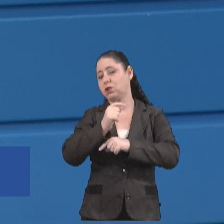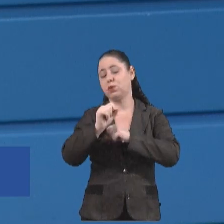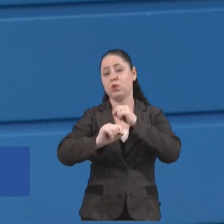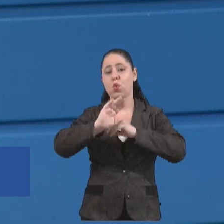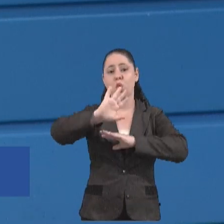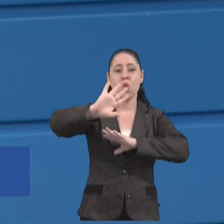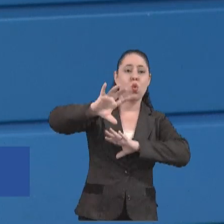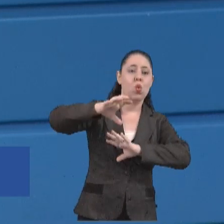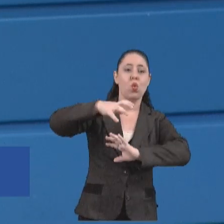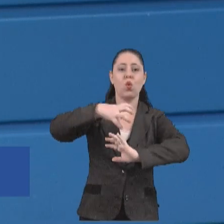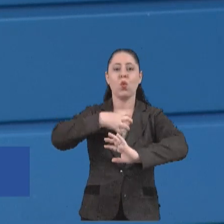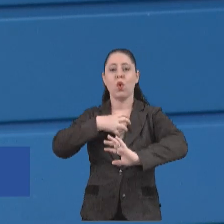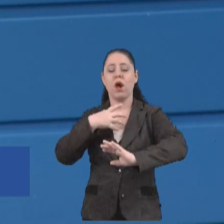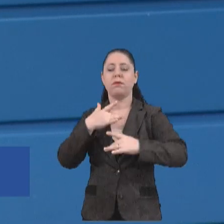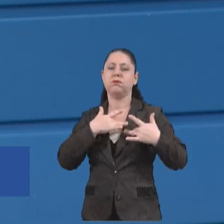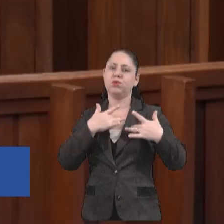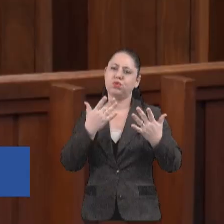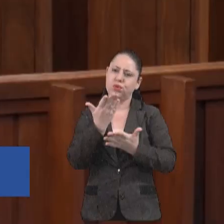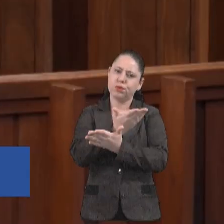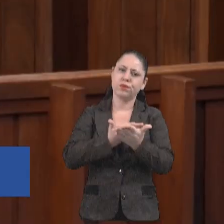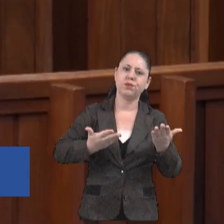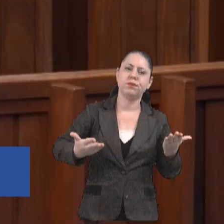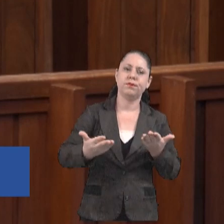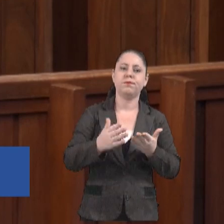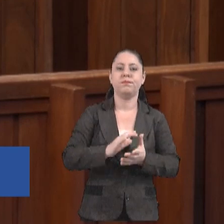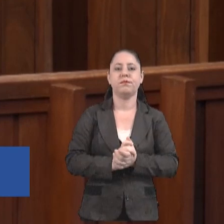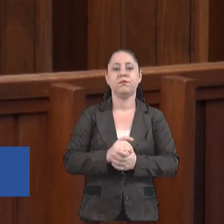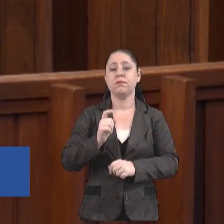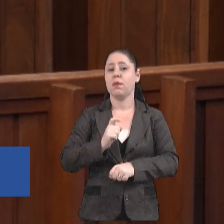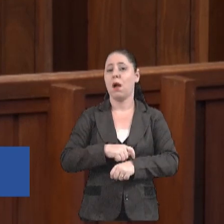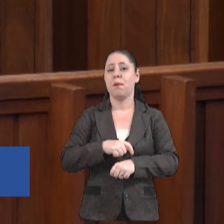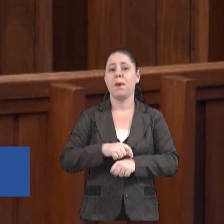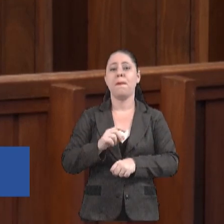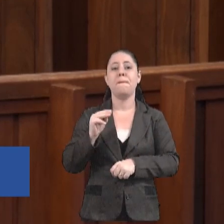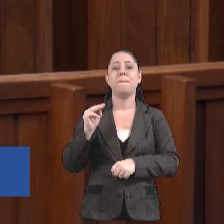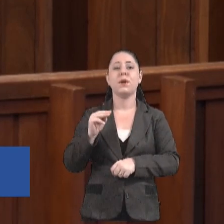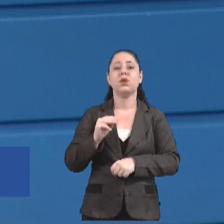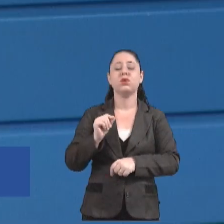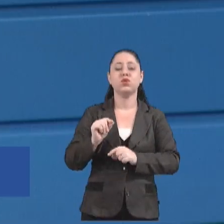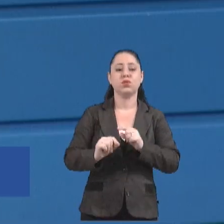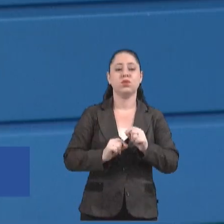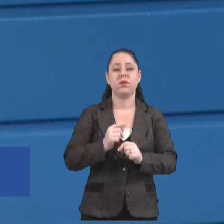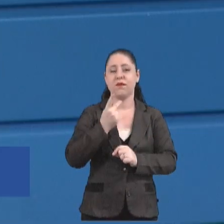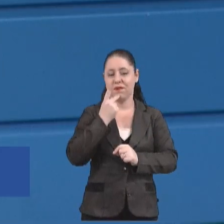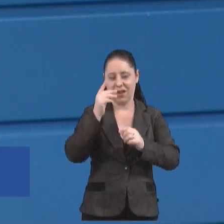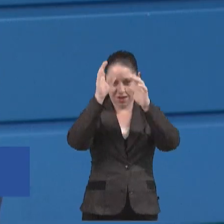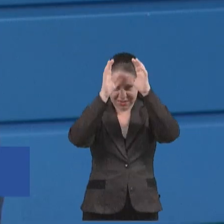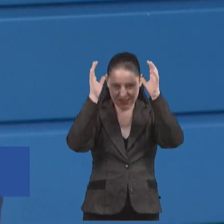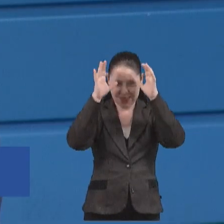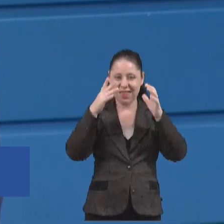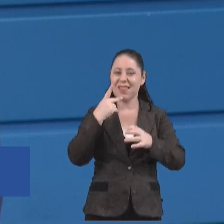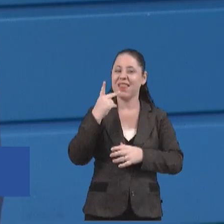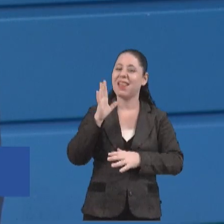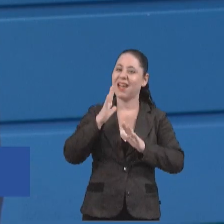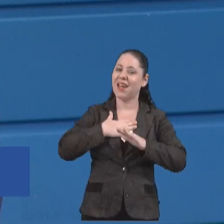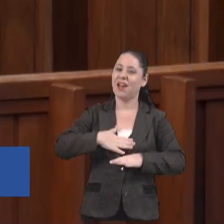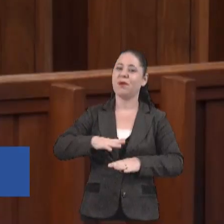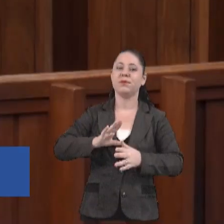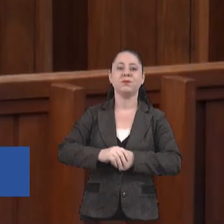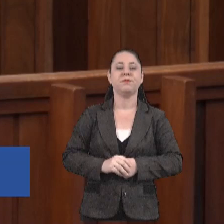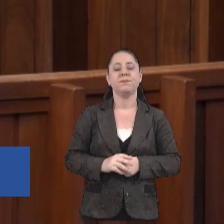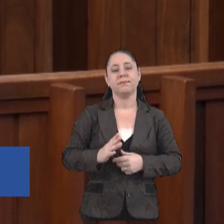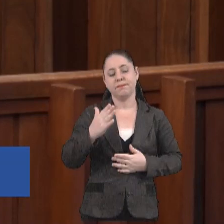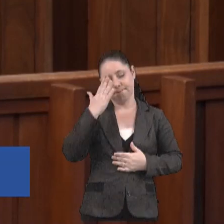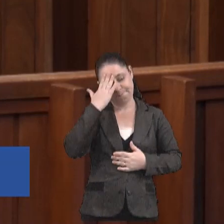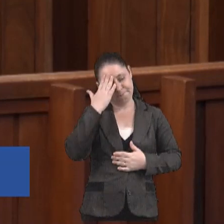tolerância, de amor ao próximo. Eu sei que o tempo aqui é curto, eu já quero... Pode ir para lá, Caravina, fica tranquilo. Eu quero